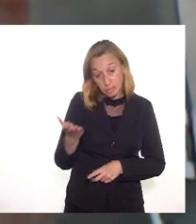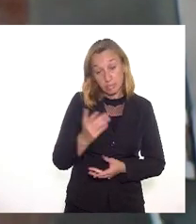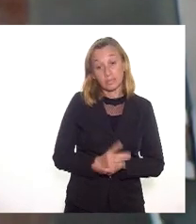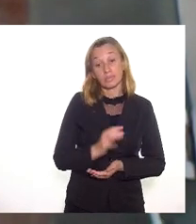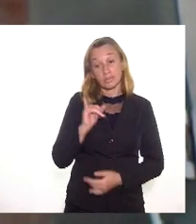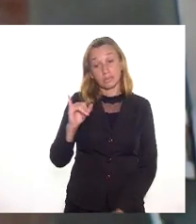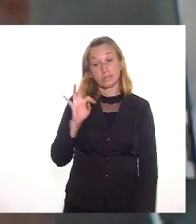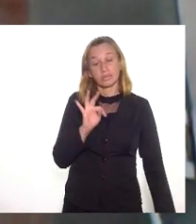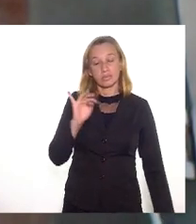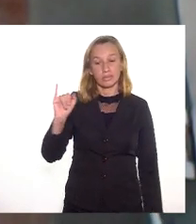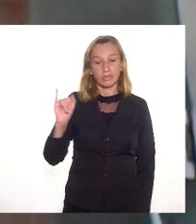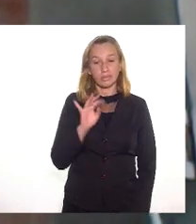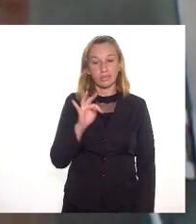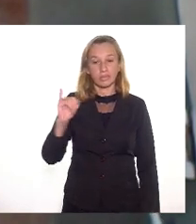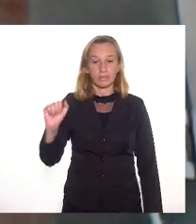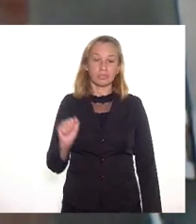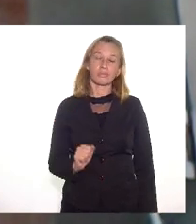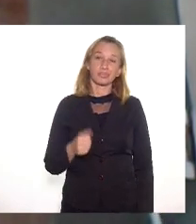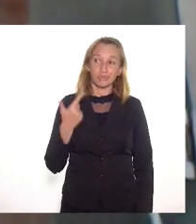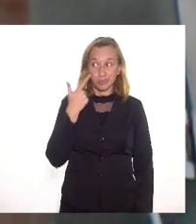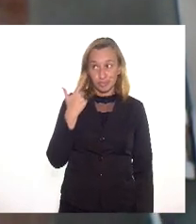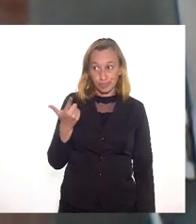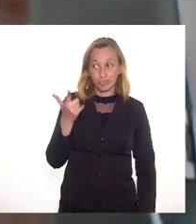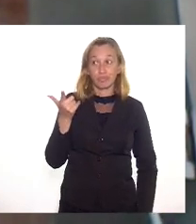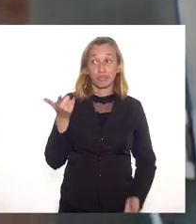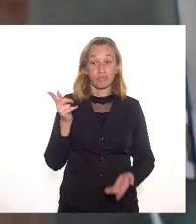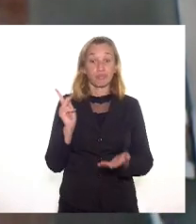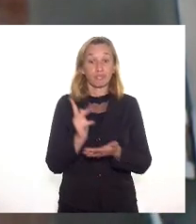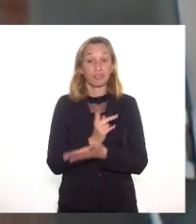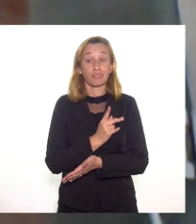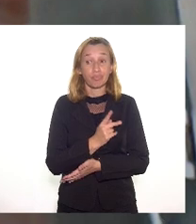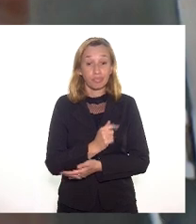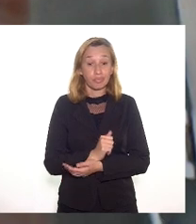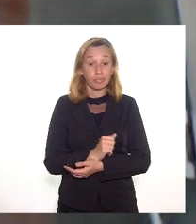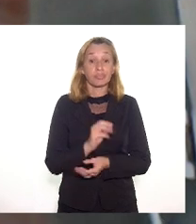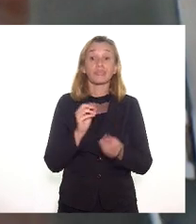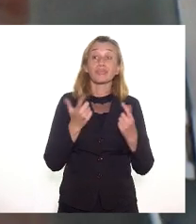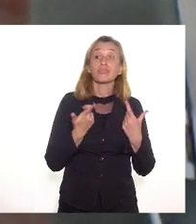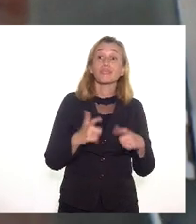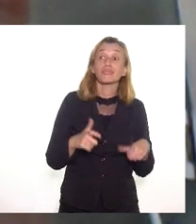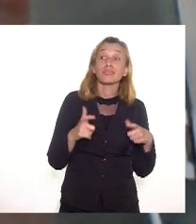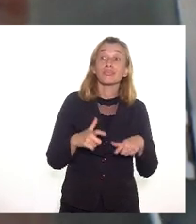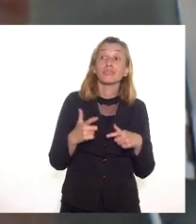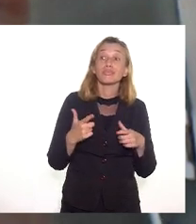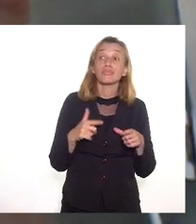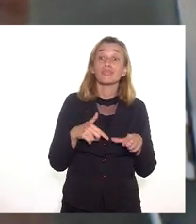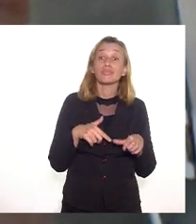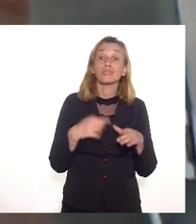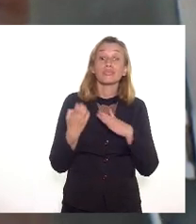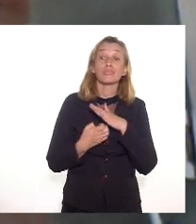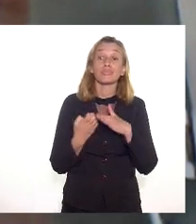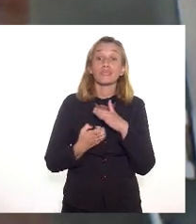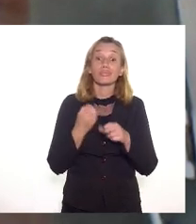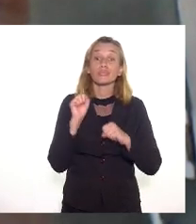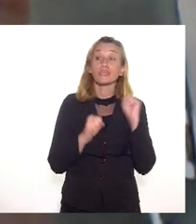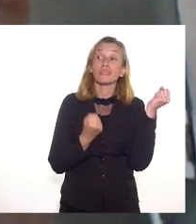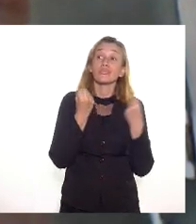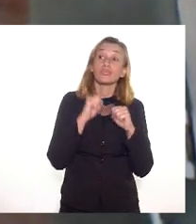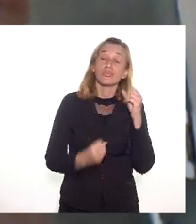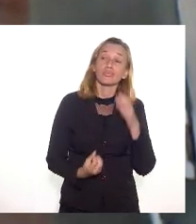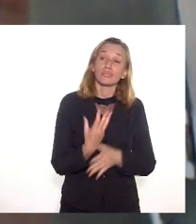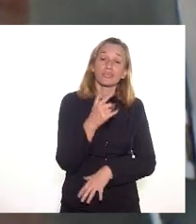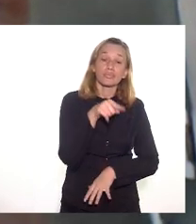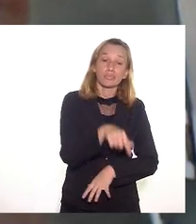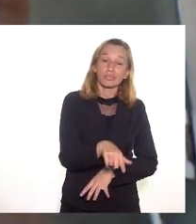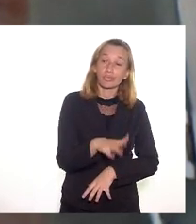que vai vir de perto o que existe lá de fato, o que foi gerado de emprego. Cadê essa indústria que ia ser instalada lá? Já